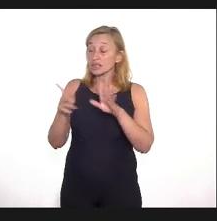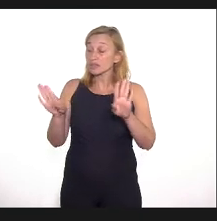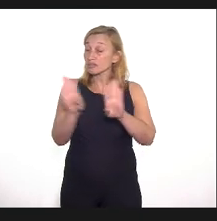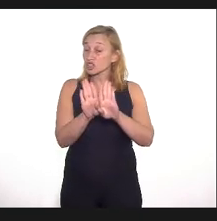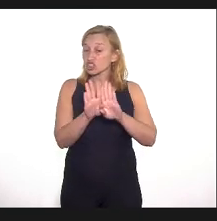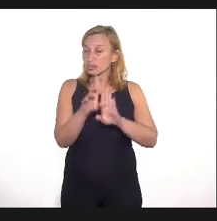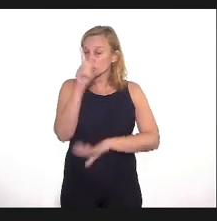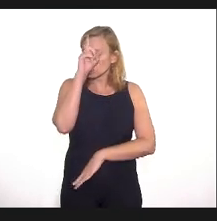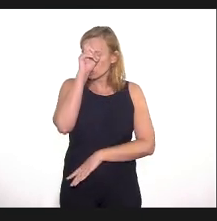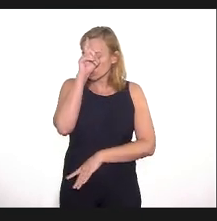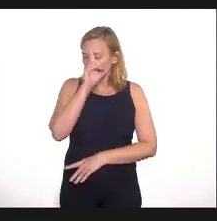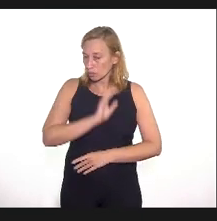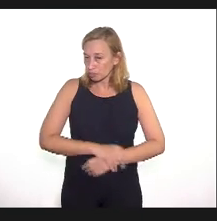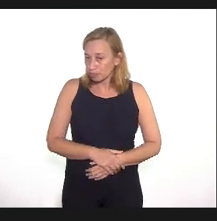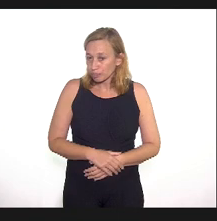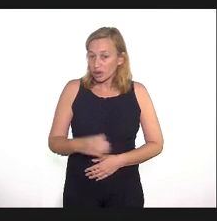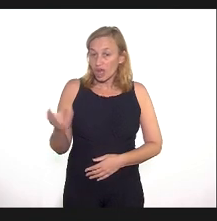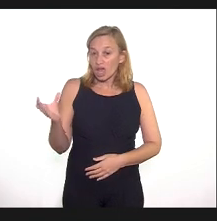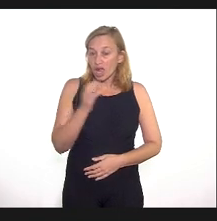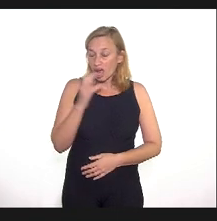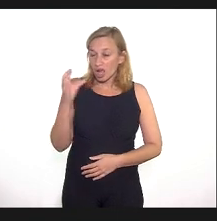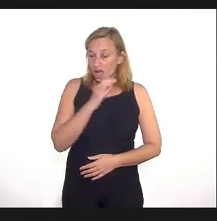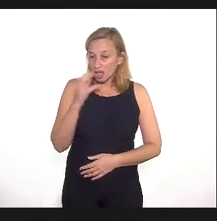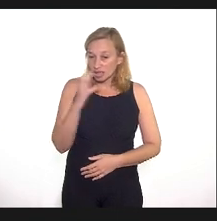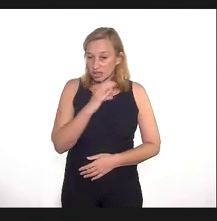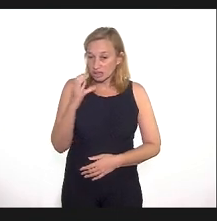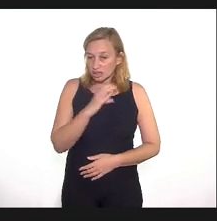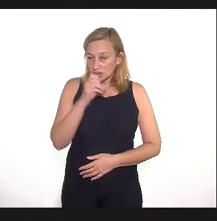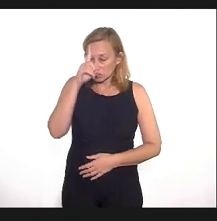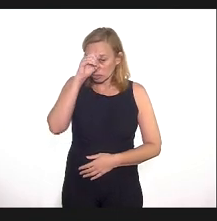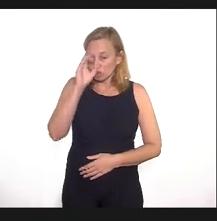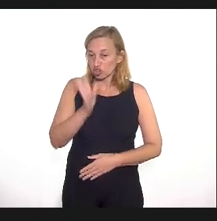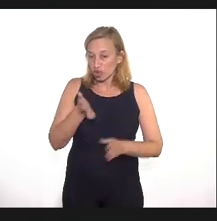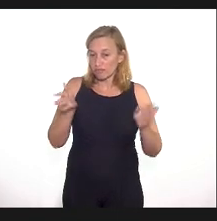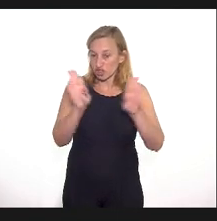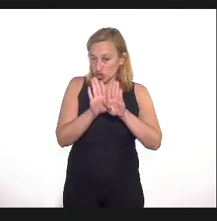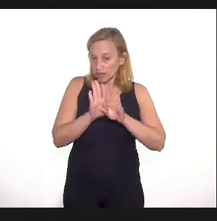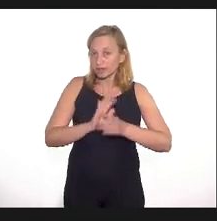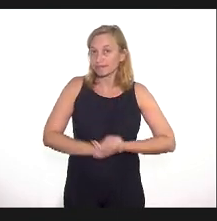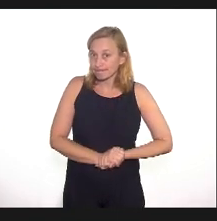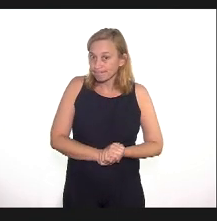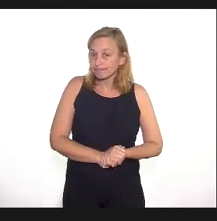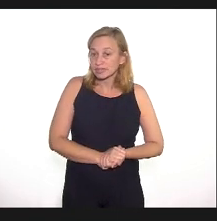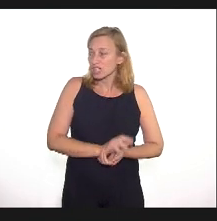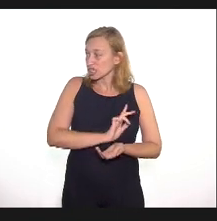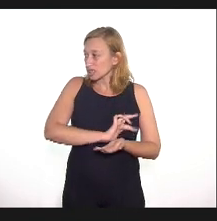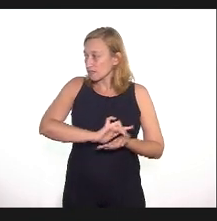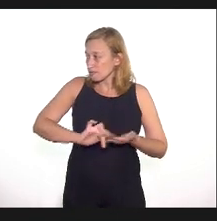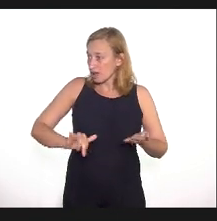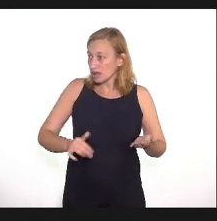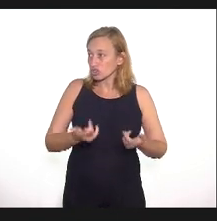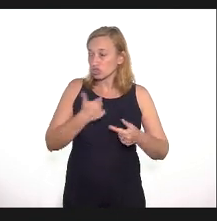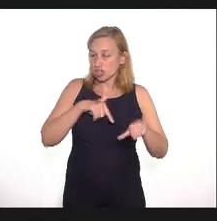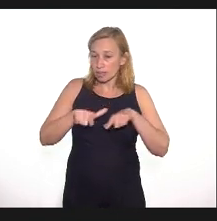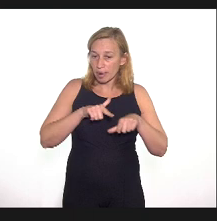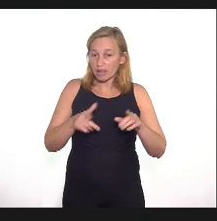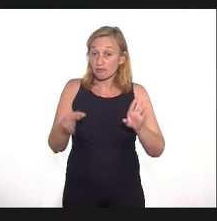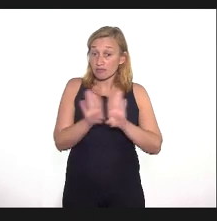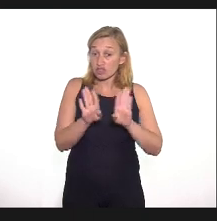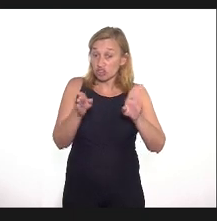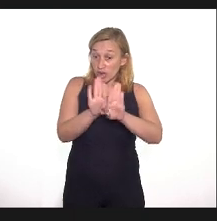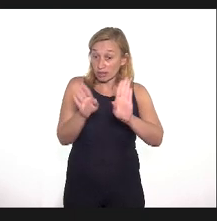do hospital. A emergência do hospital já estava fechada, tem vários serviços sendo